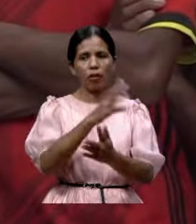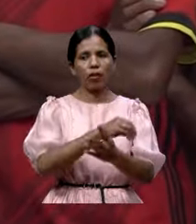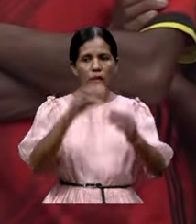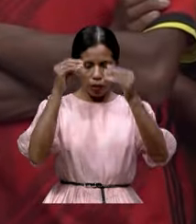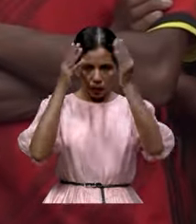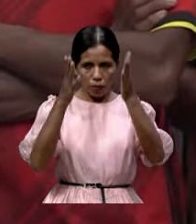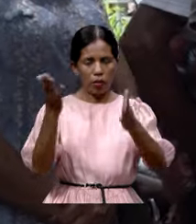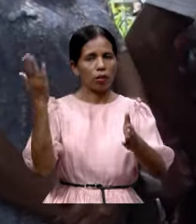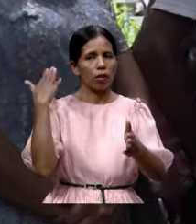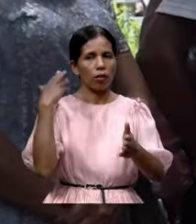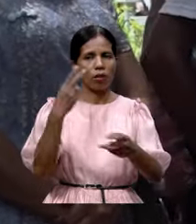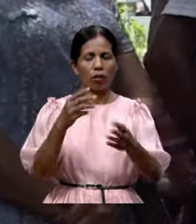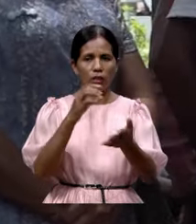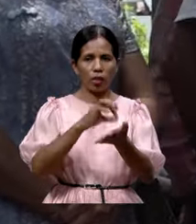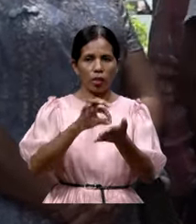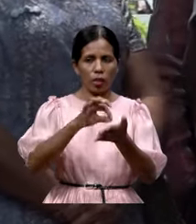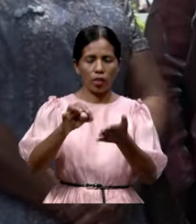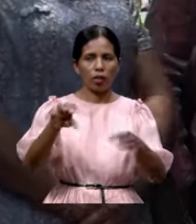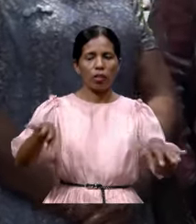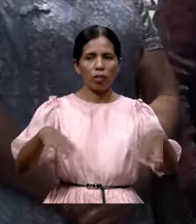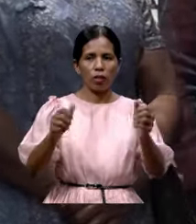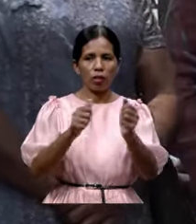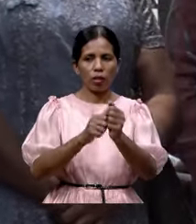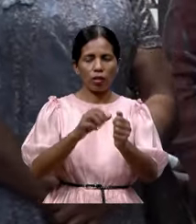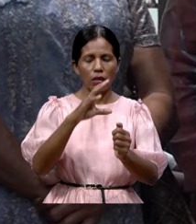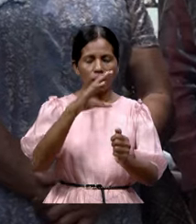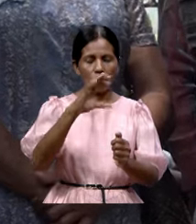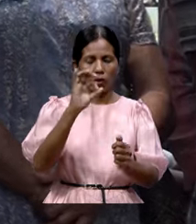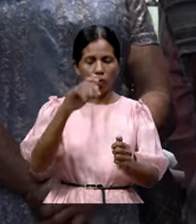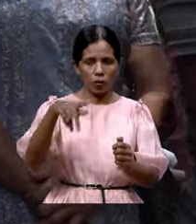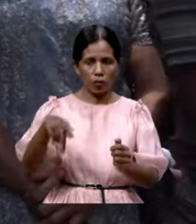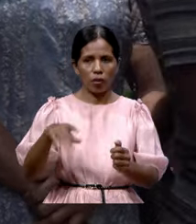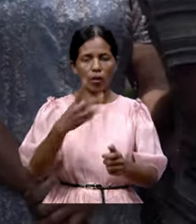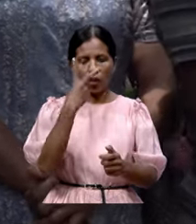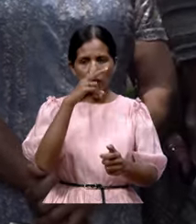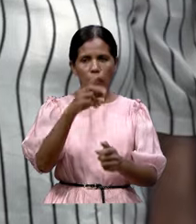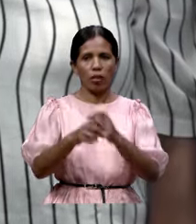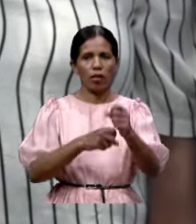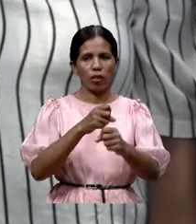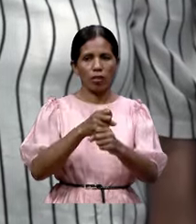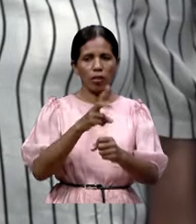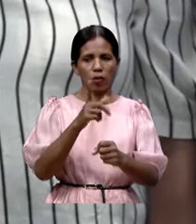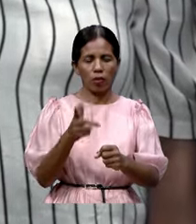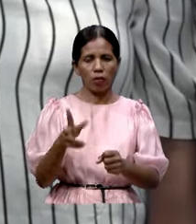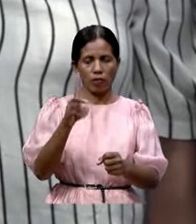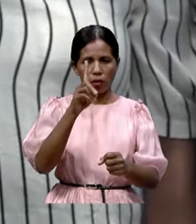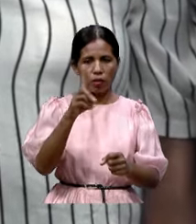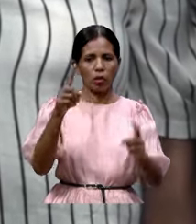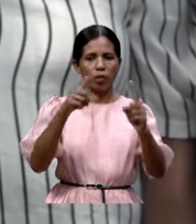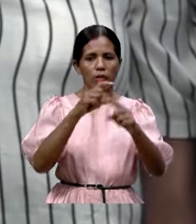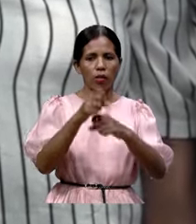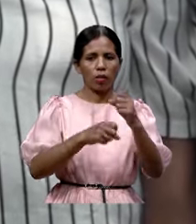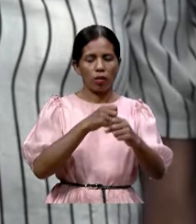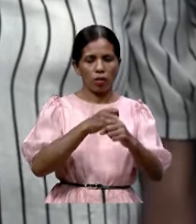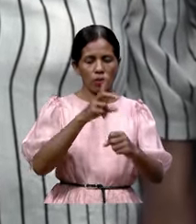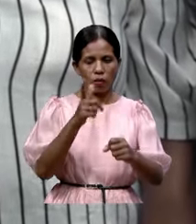professores Sira Nebe naran tama a sistema função pública, no retangona avaliação usitinang riuroron restringida, totinang riuroron